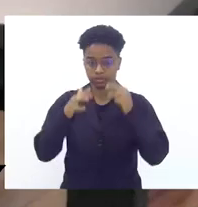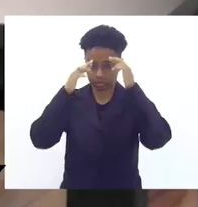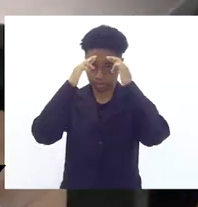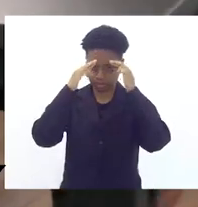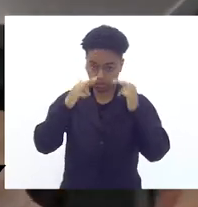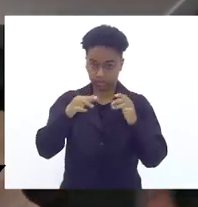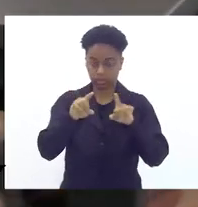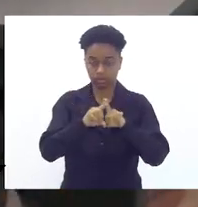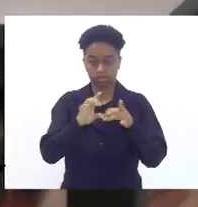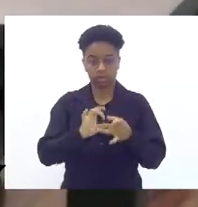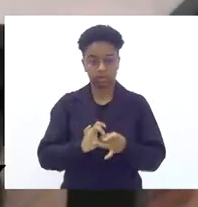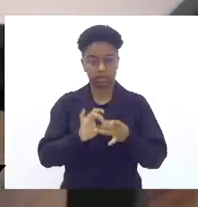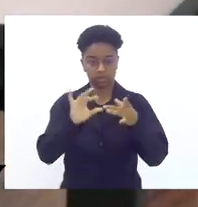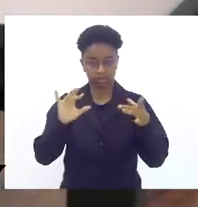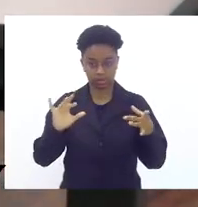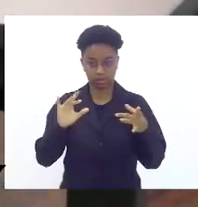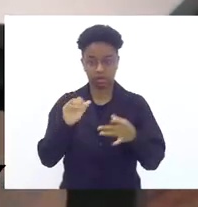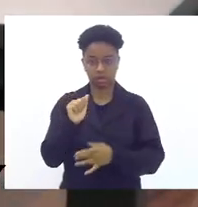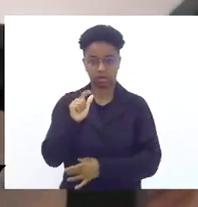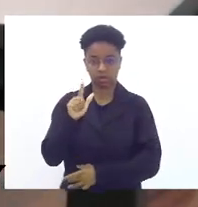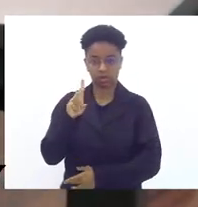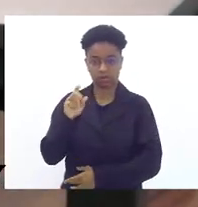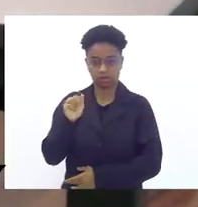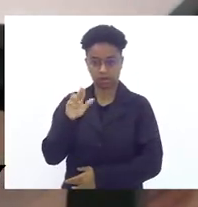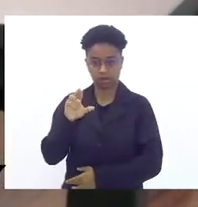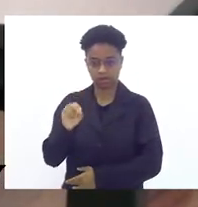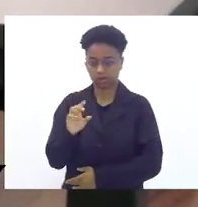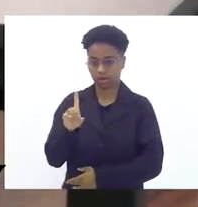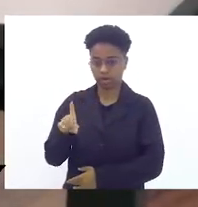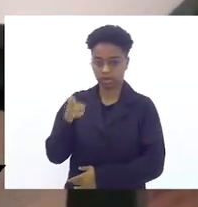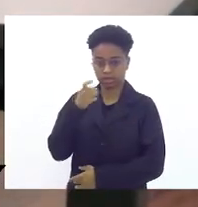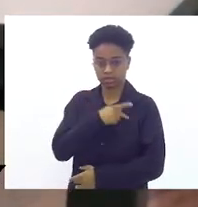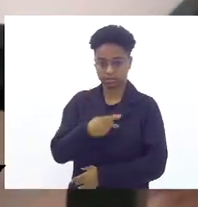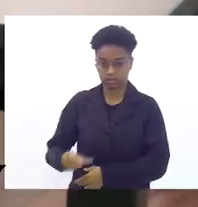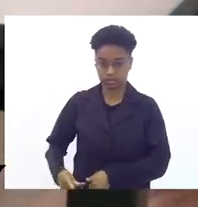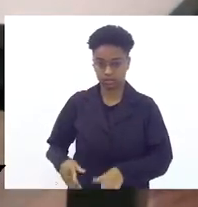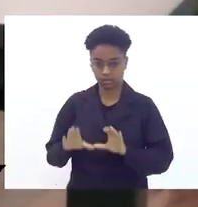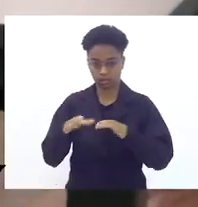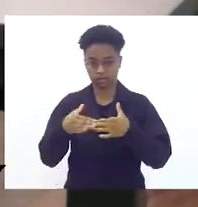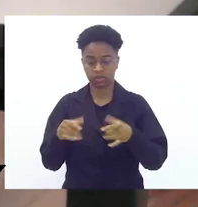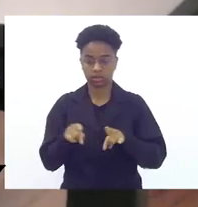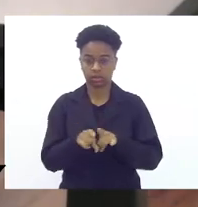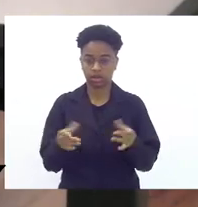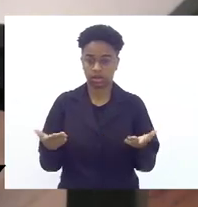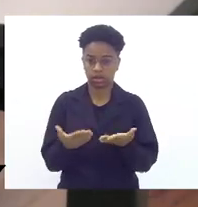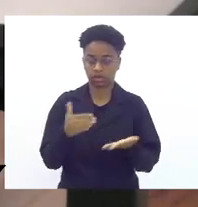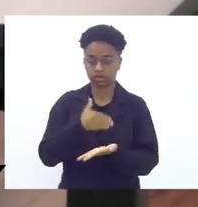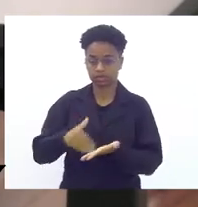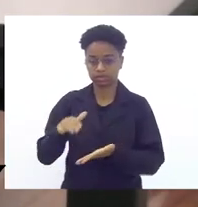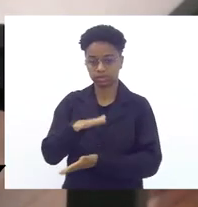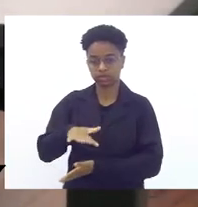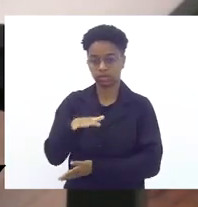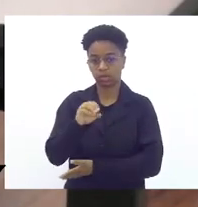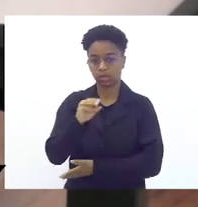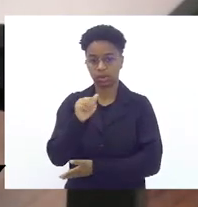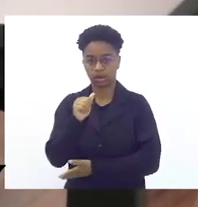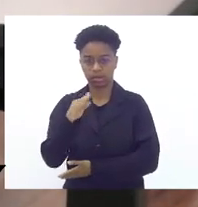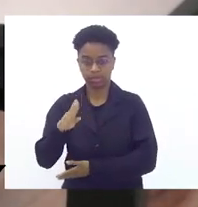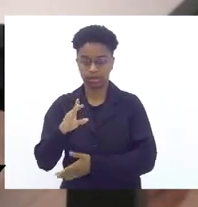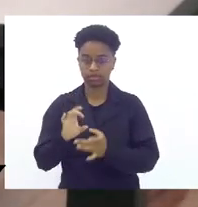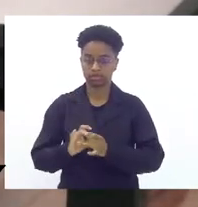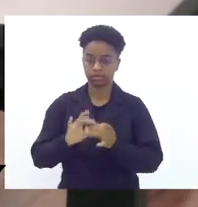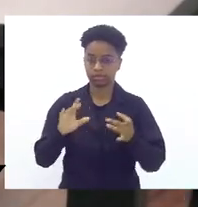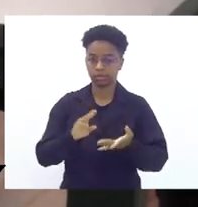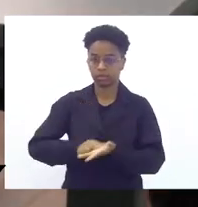e a liberdade que Álvaro Quintão quando o presidente da Comissão e atual secretário-geral da OAB proporcionou os membros